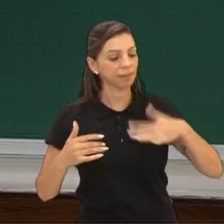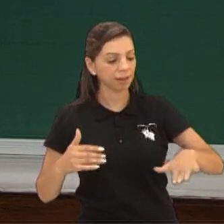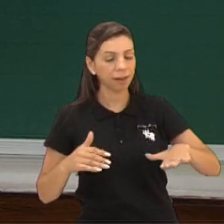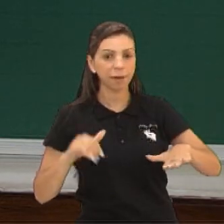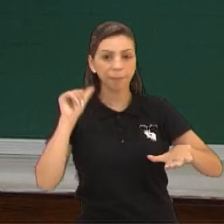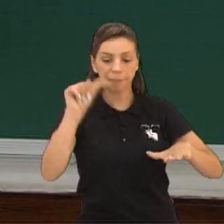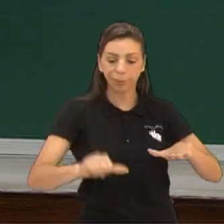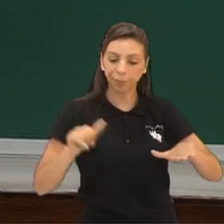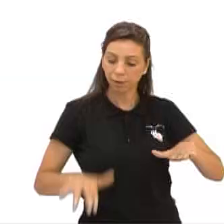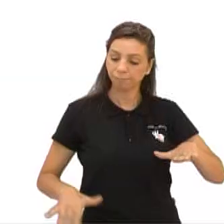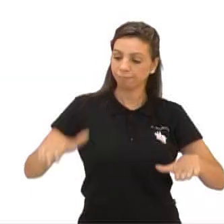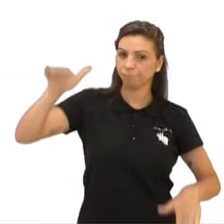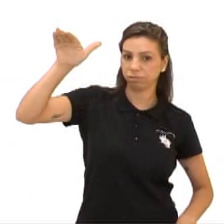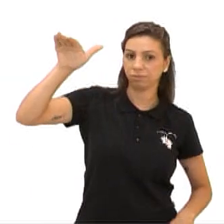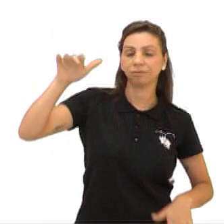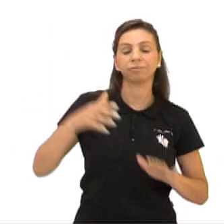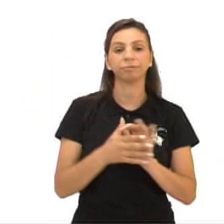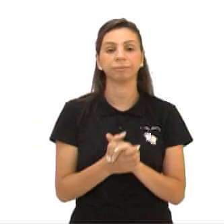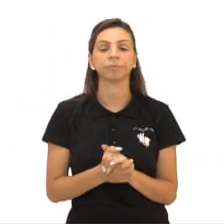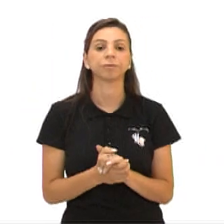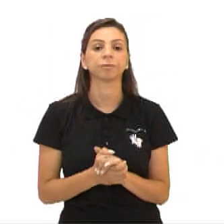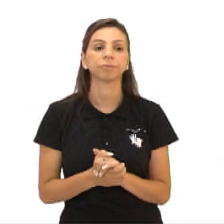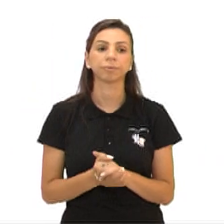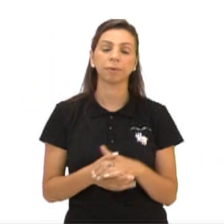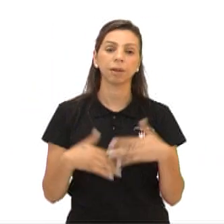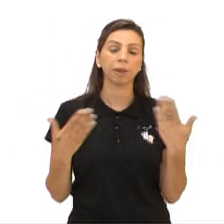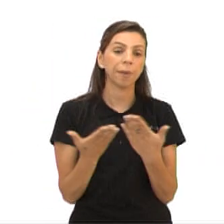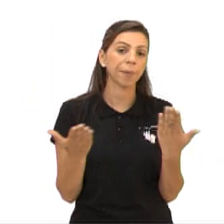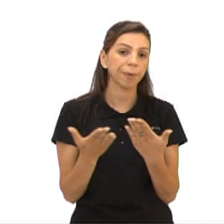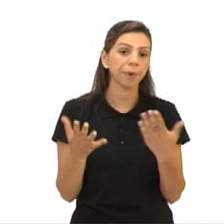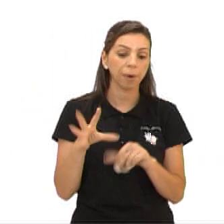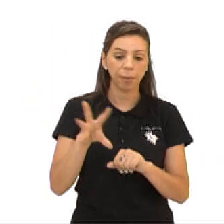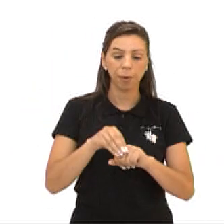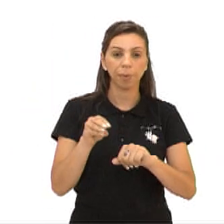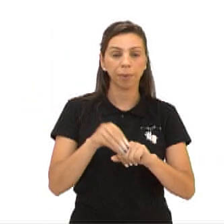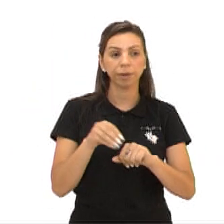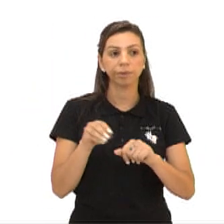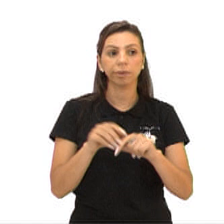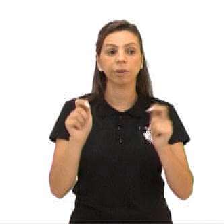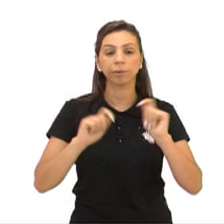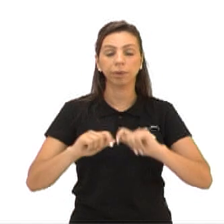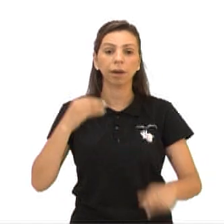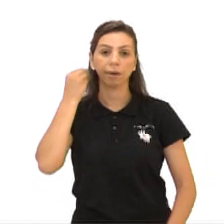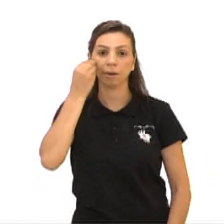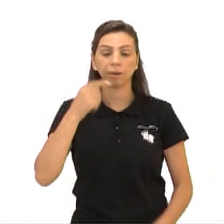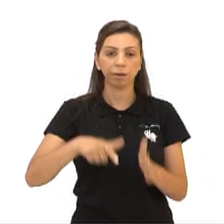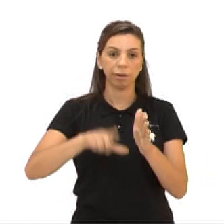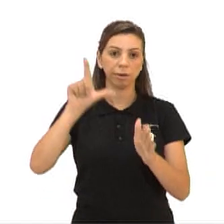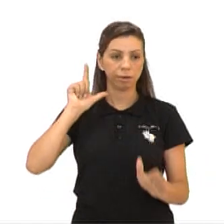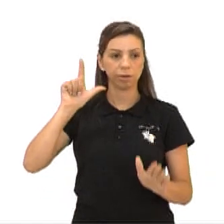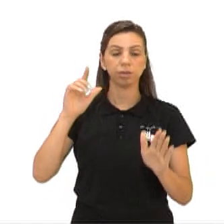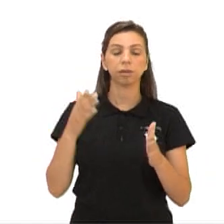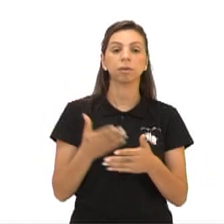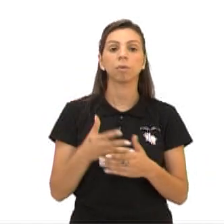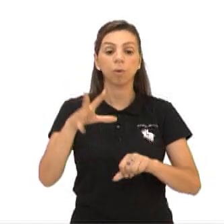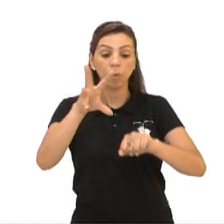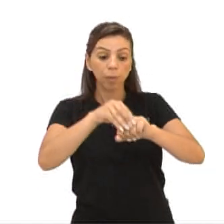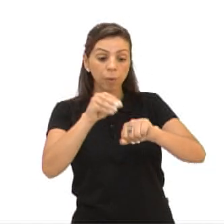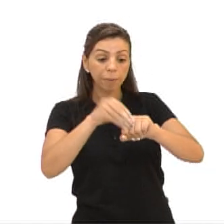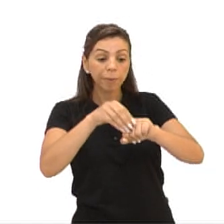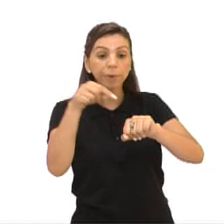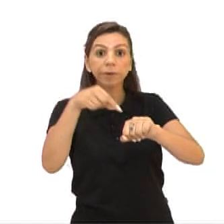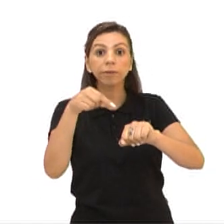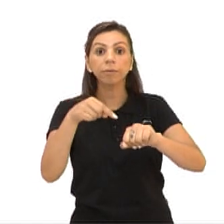maioridade. Ao ver do Kant, nenhum conhecimento em nós precede a experiência e todo conhecimento começa com ela.